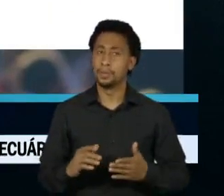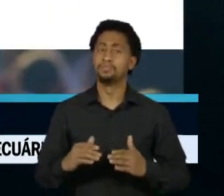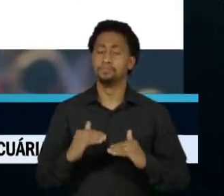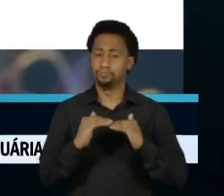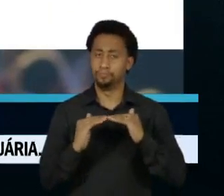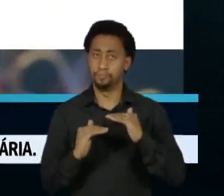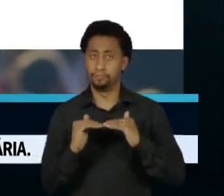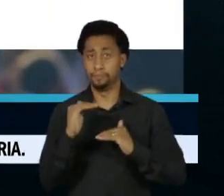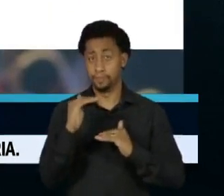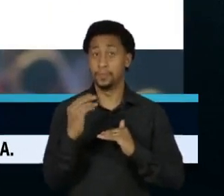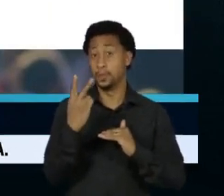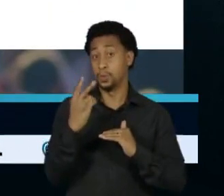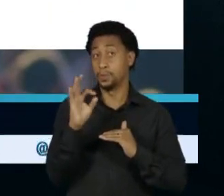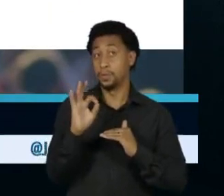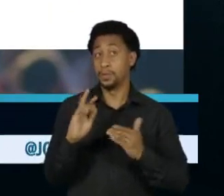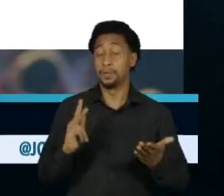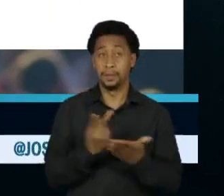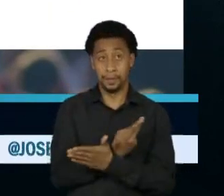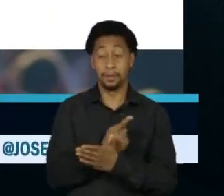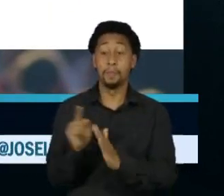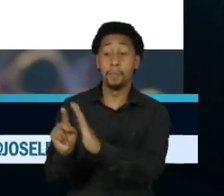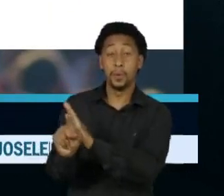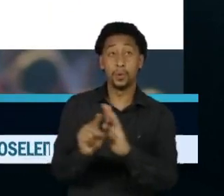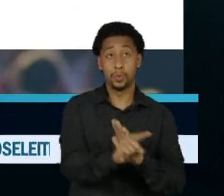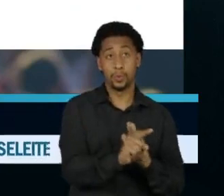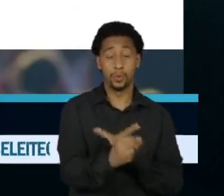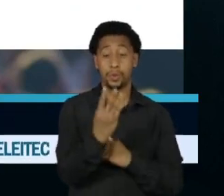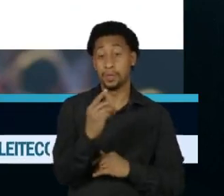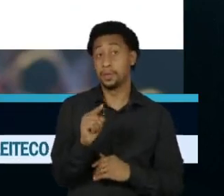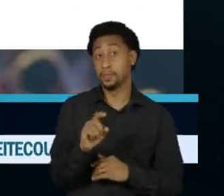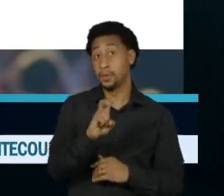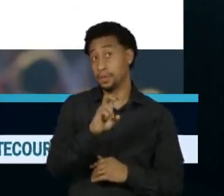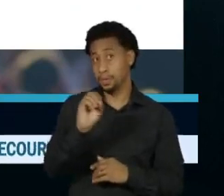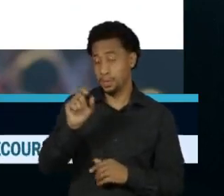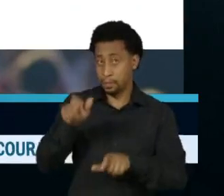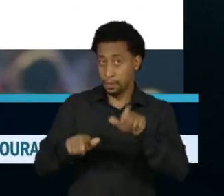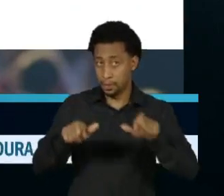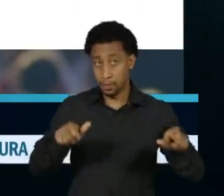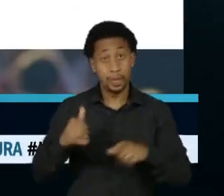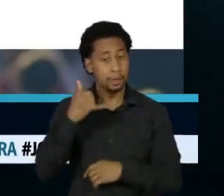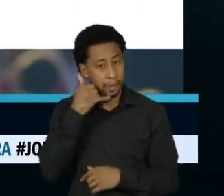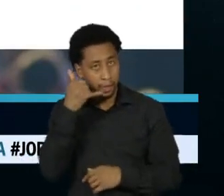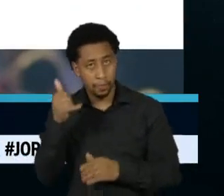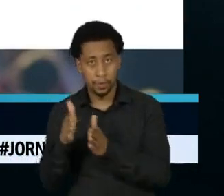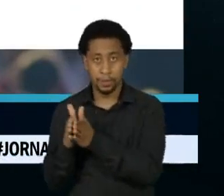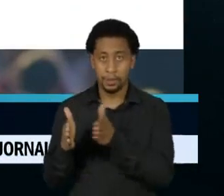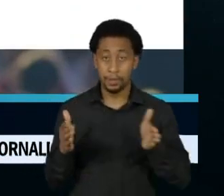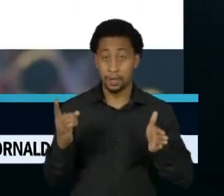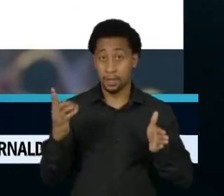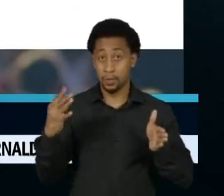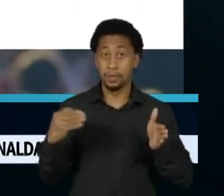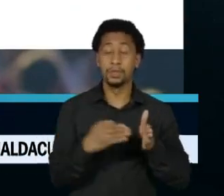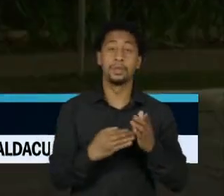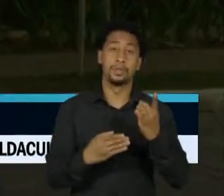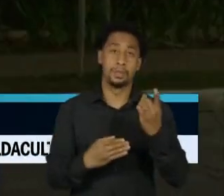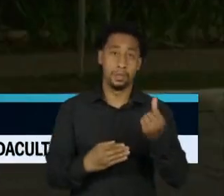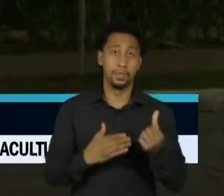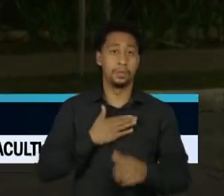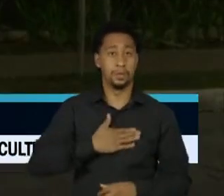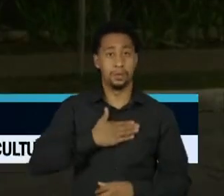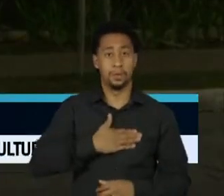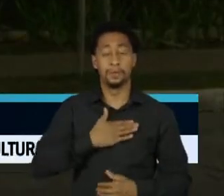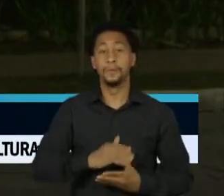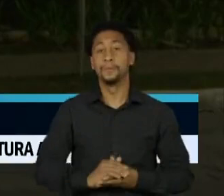erro é de 2 pontos. A pesquisa ouviu 3.500 eleitores por telefone entre os dias 14 e 16 de agosto.